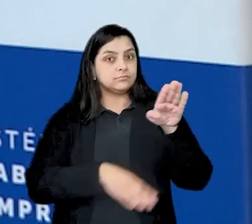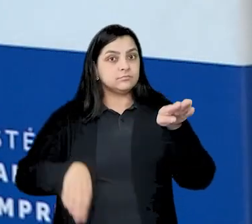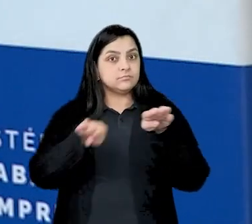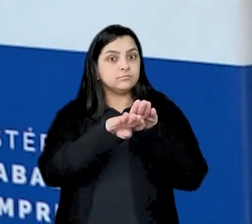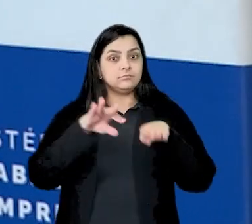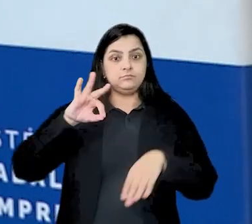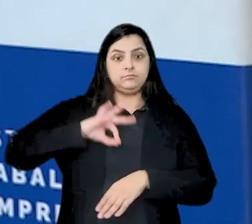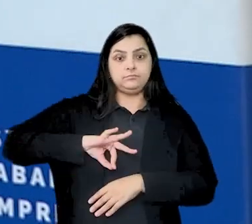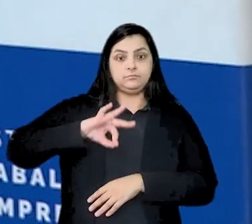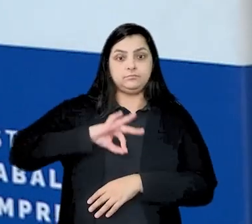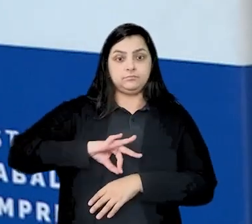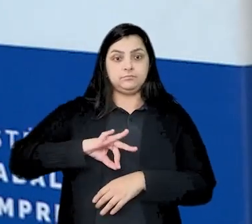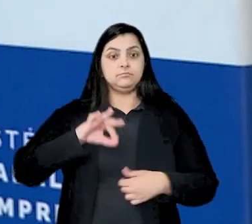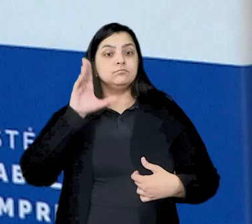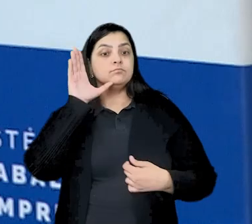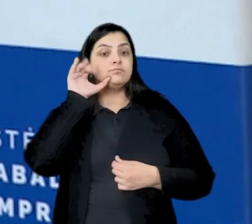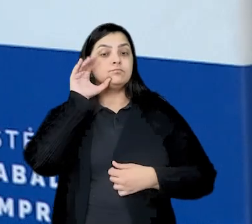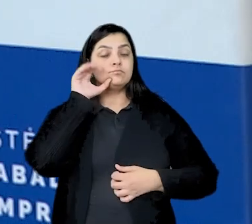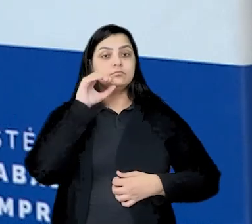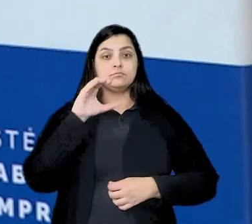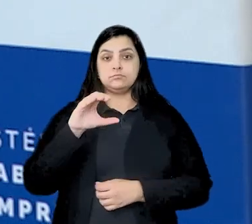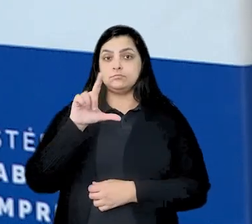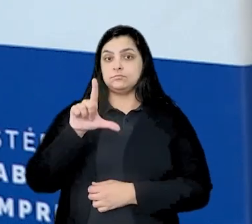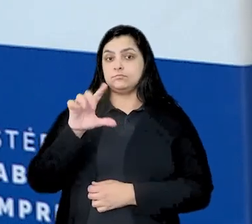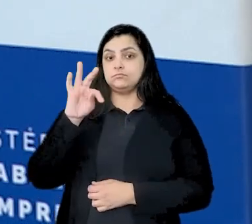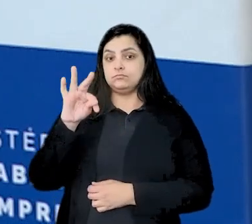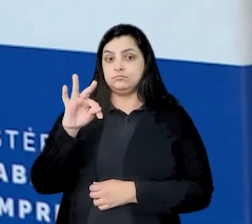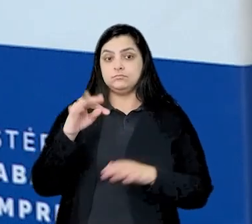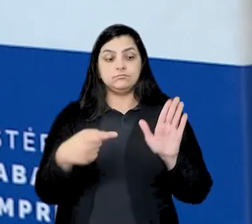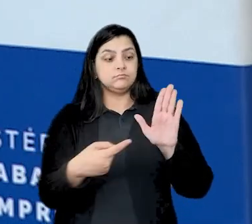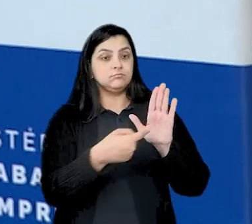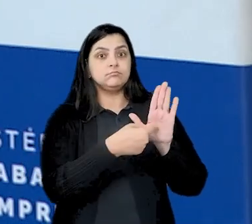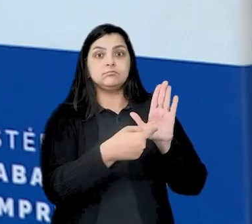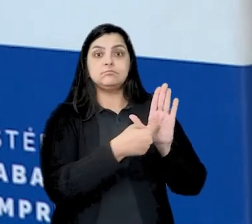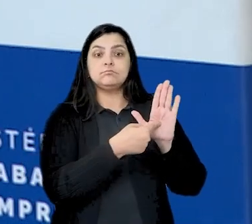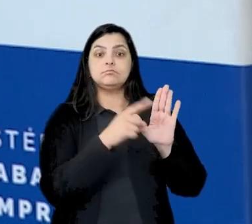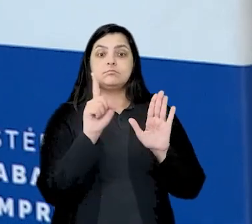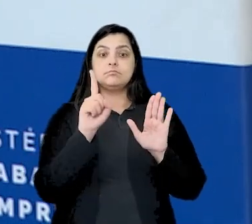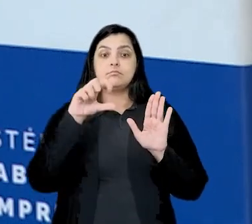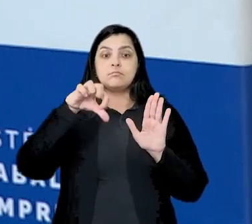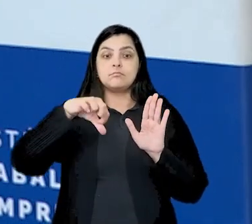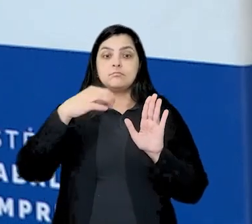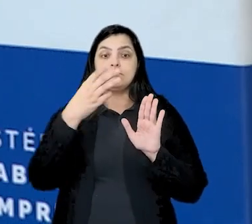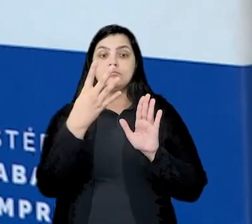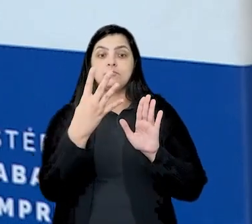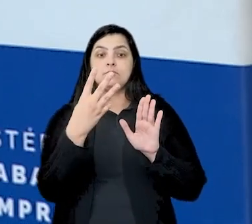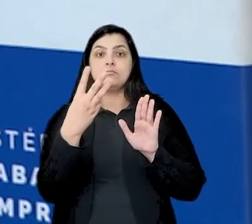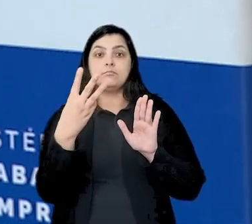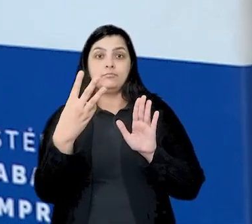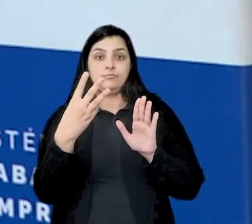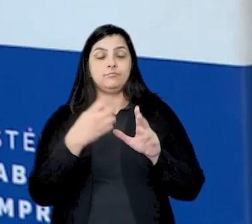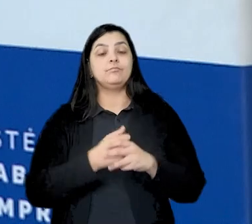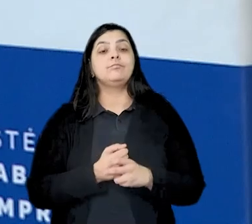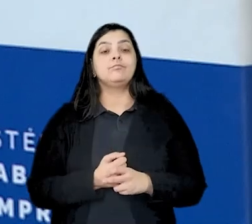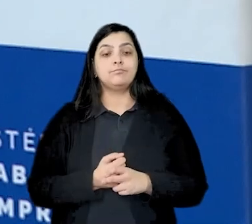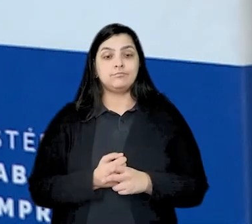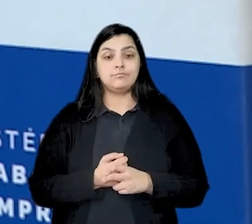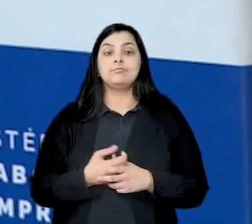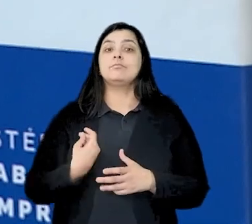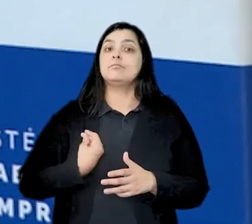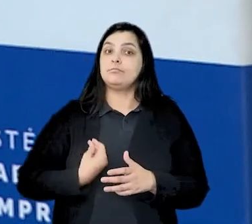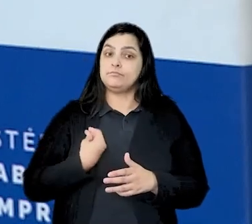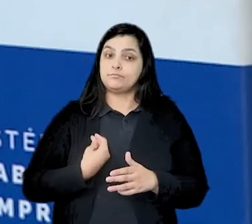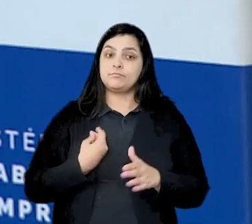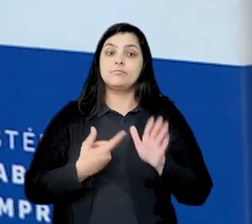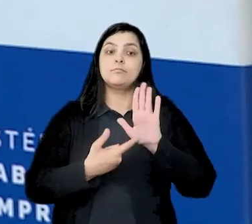de igualdade salarial para os empregados seletistas está lá prevista lá em 1943 e ela estava